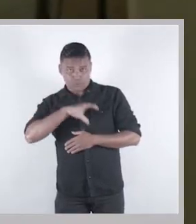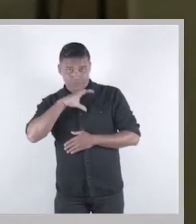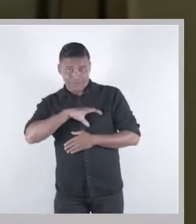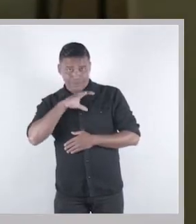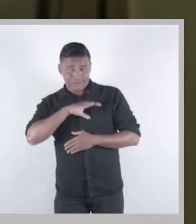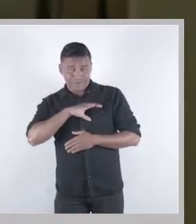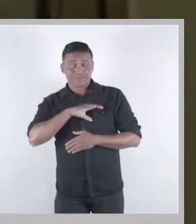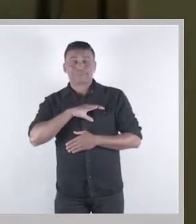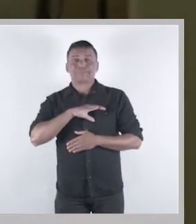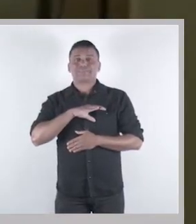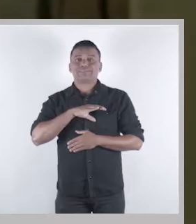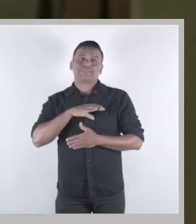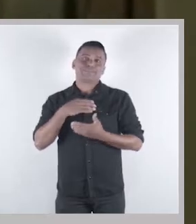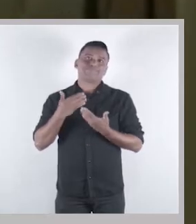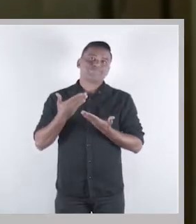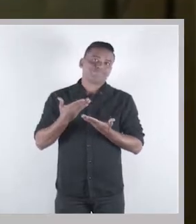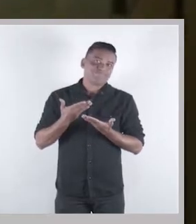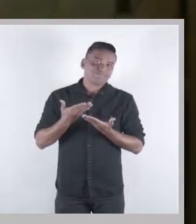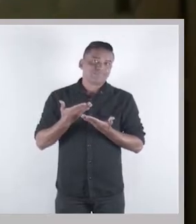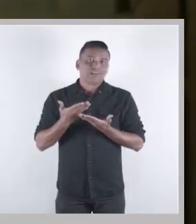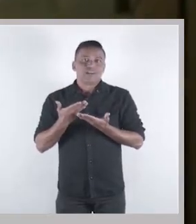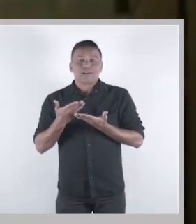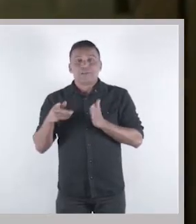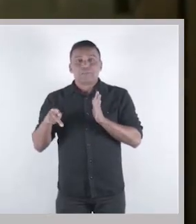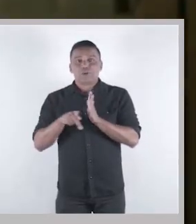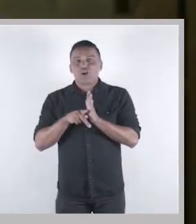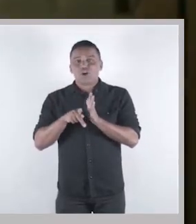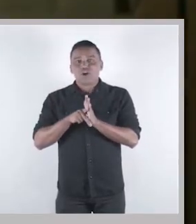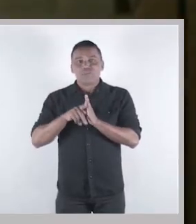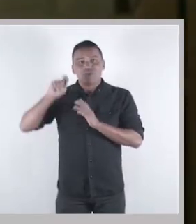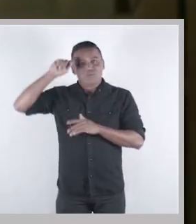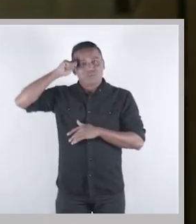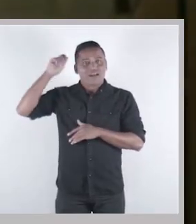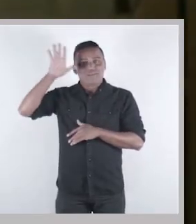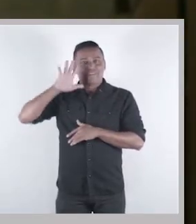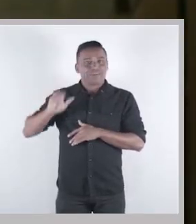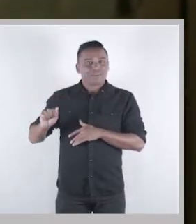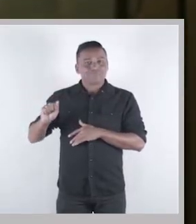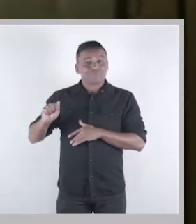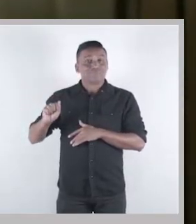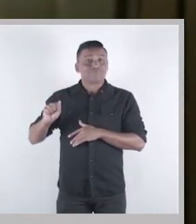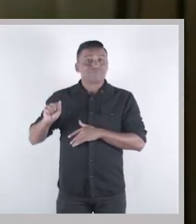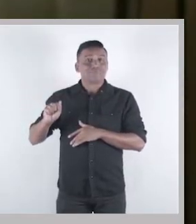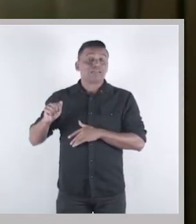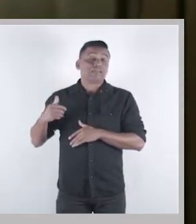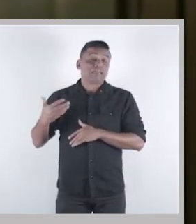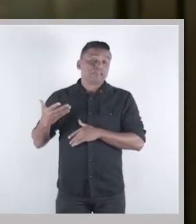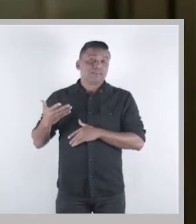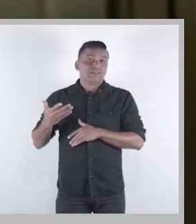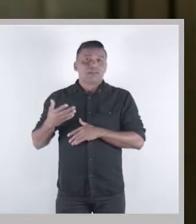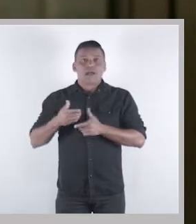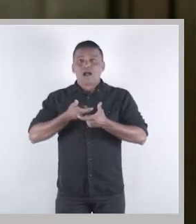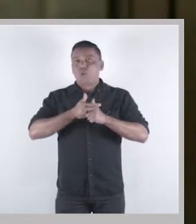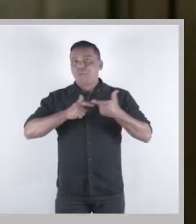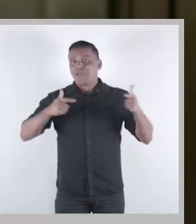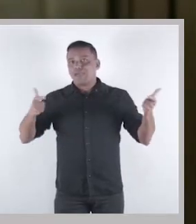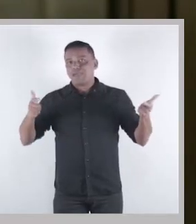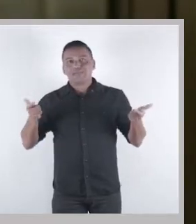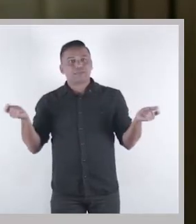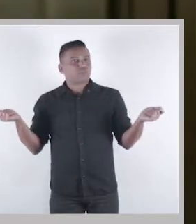africanas é esse expandir a nossa as possibilidades poéticas e na tradução isso